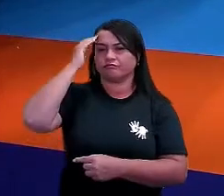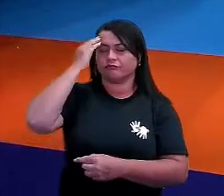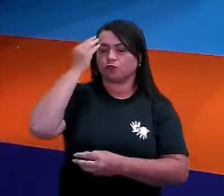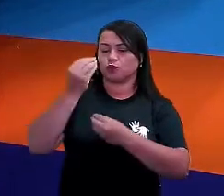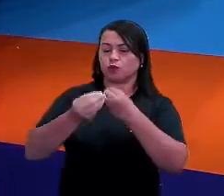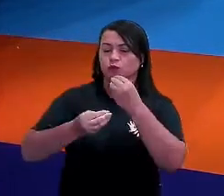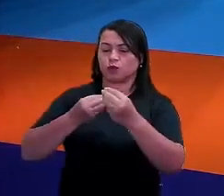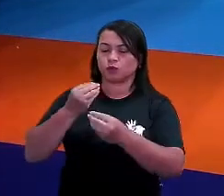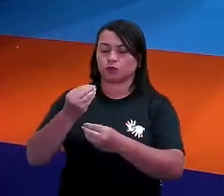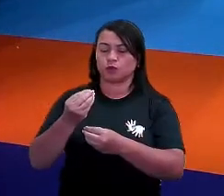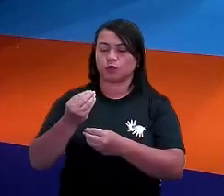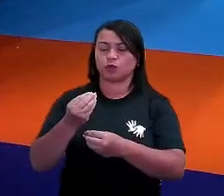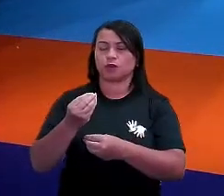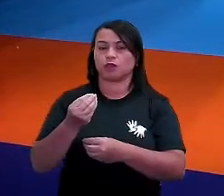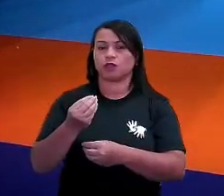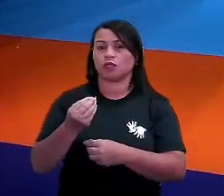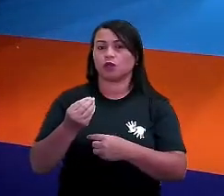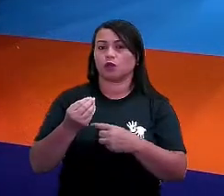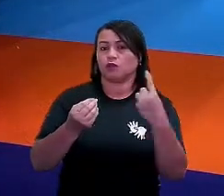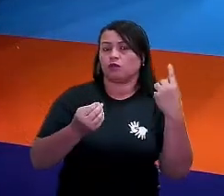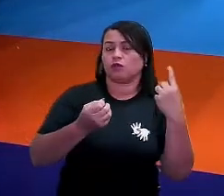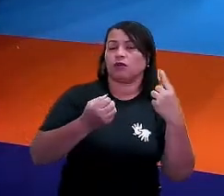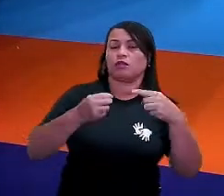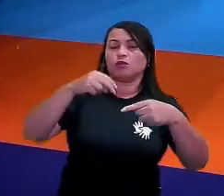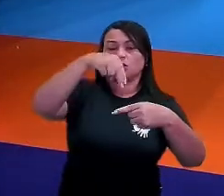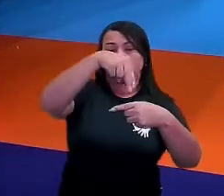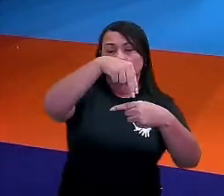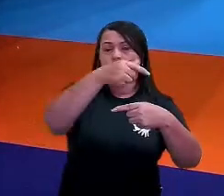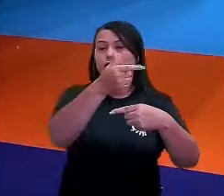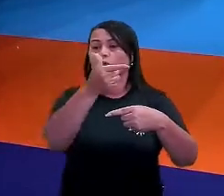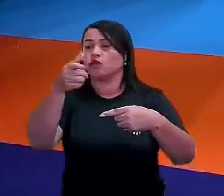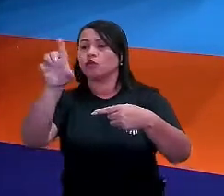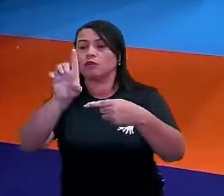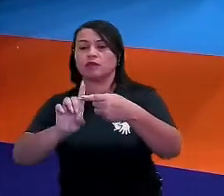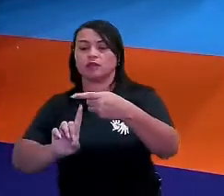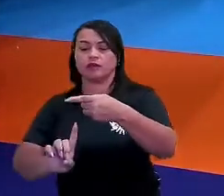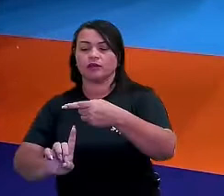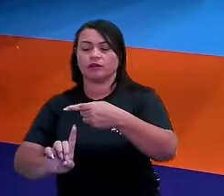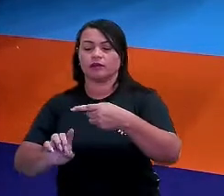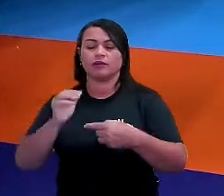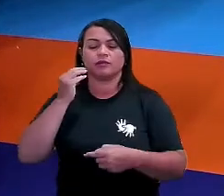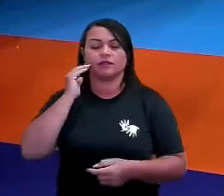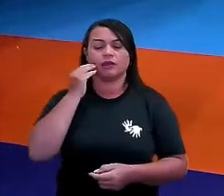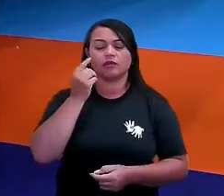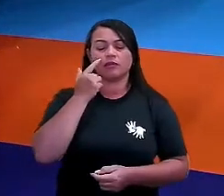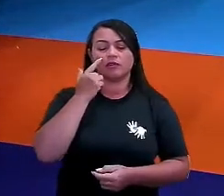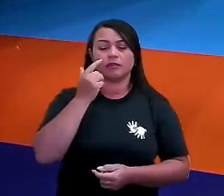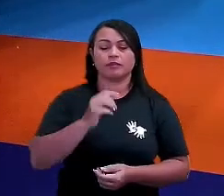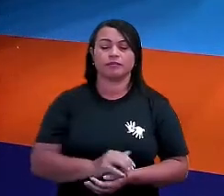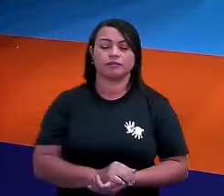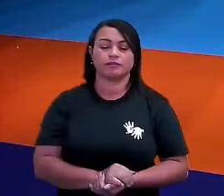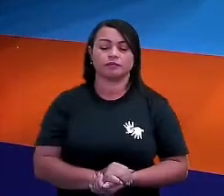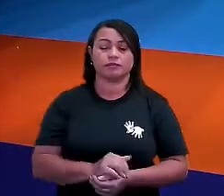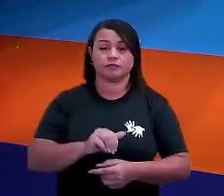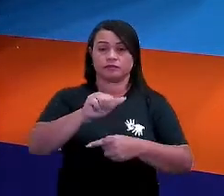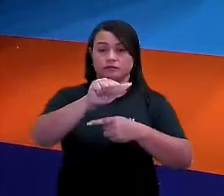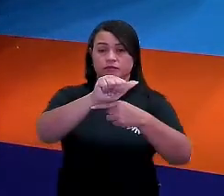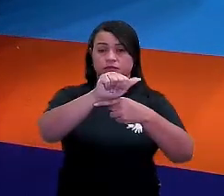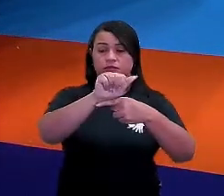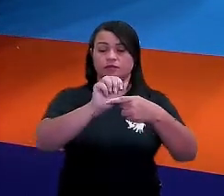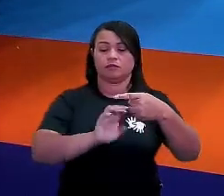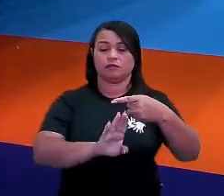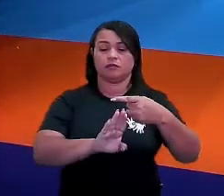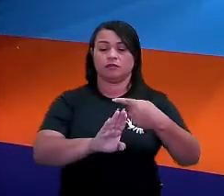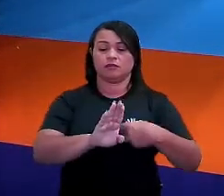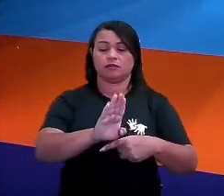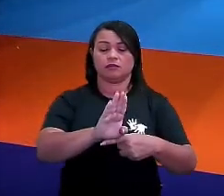quem? Um vai ser o numerador e o outro vai ser o denominador, respectivamente. Então, vamos lá. A sobre B, C